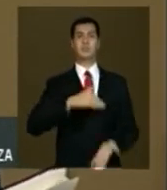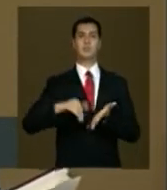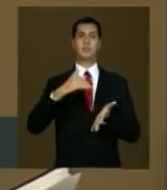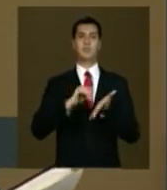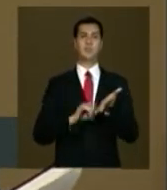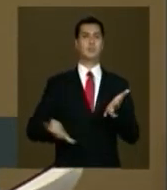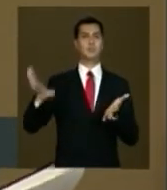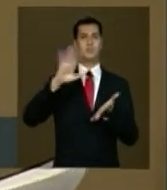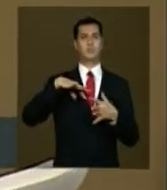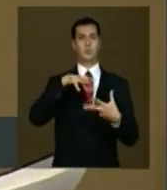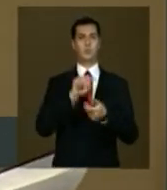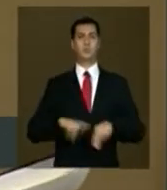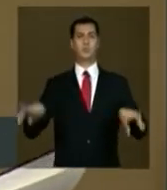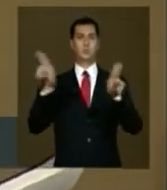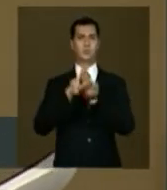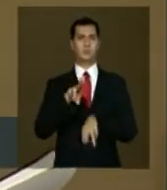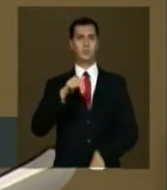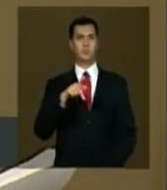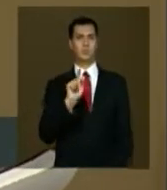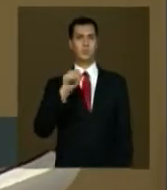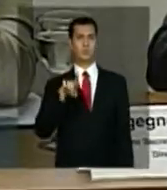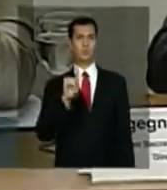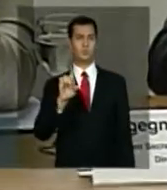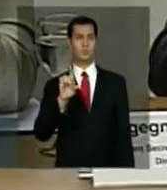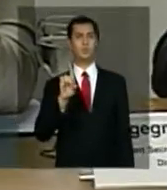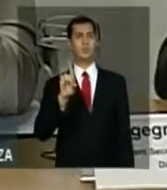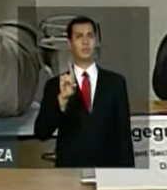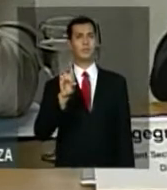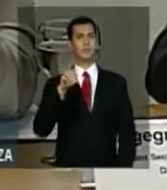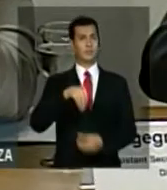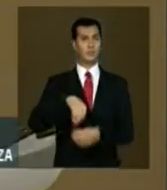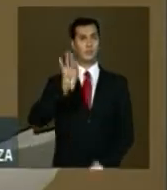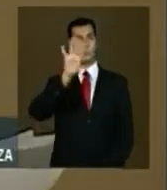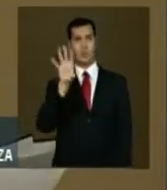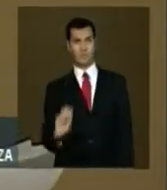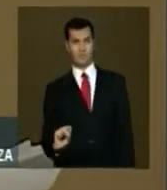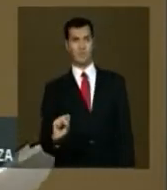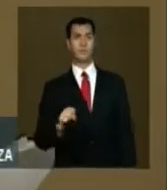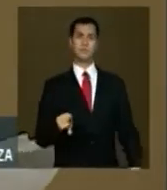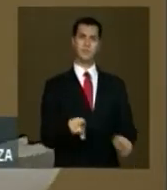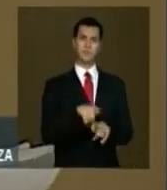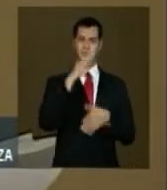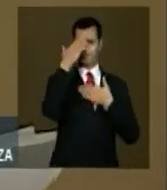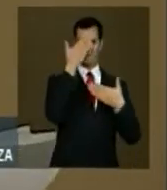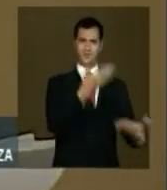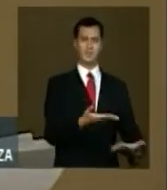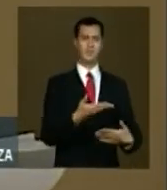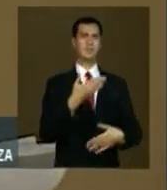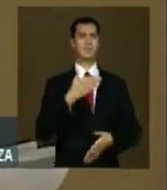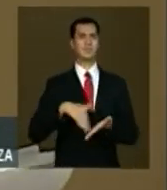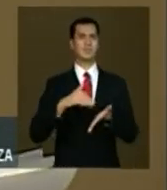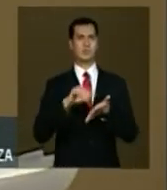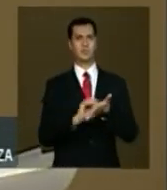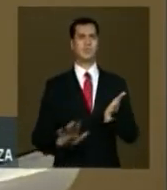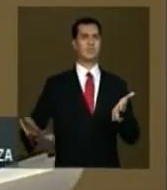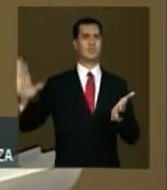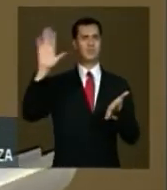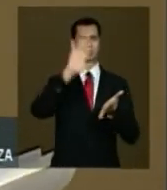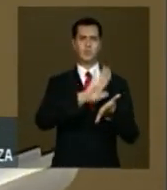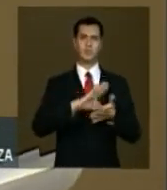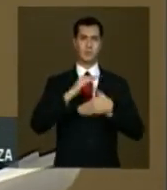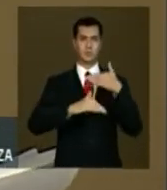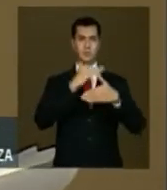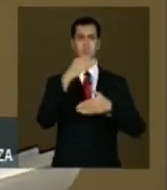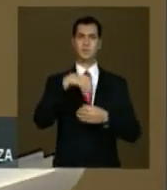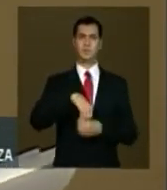diretor regional do penude para a África cumprimentar o nosso secretário-geral de cooperação internacional para desenvolvimento do ministério das